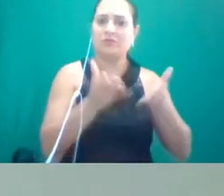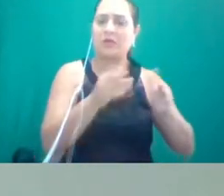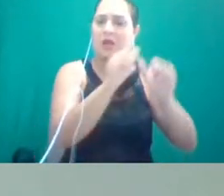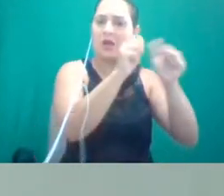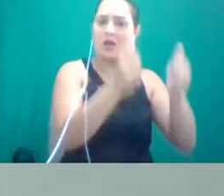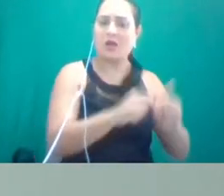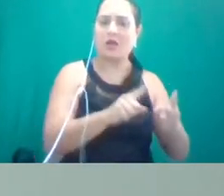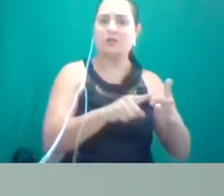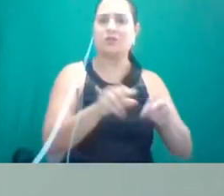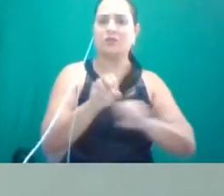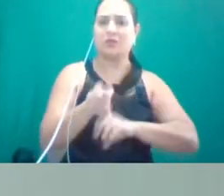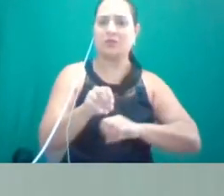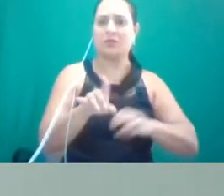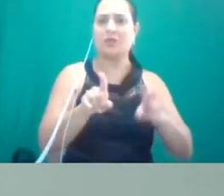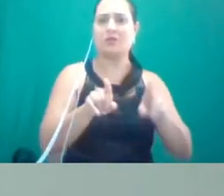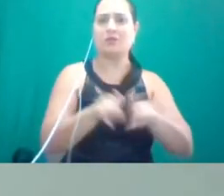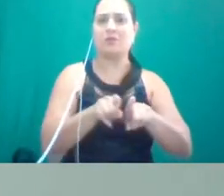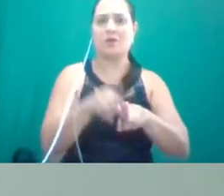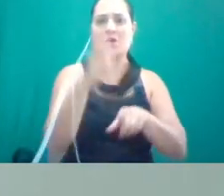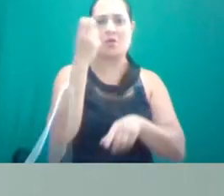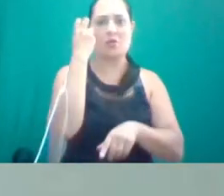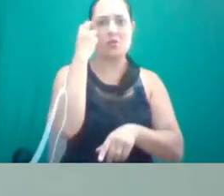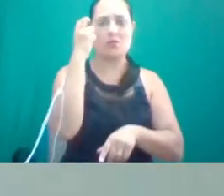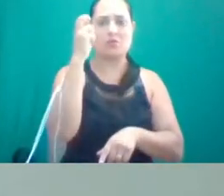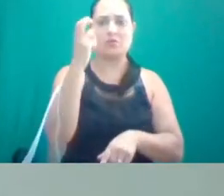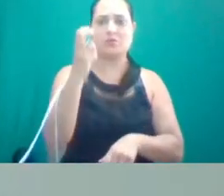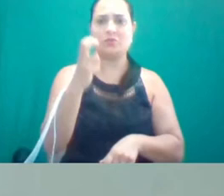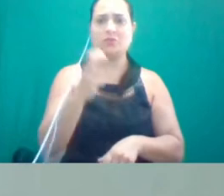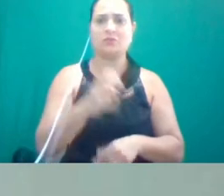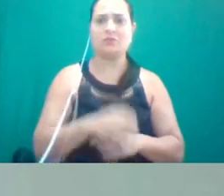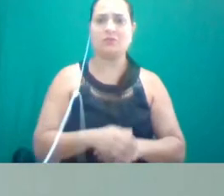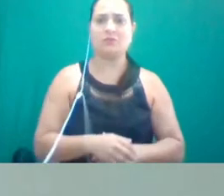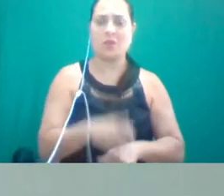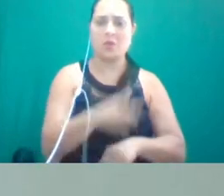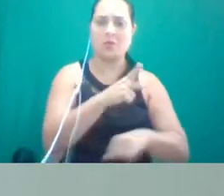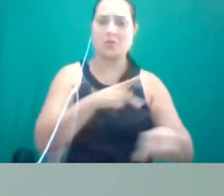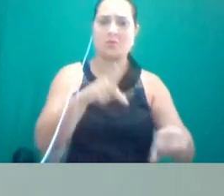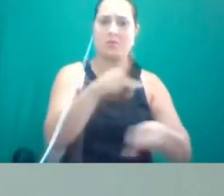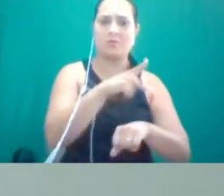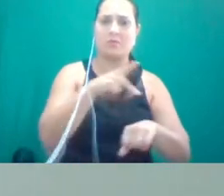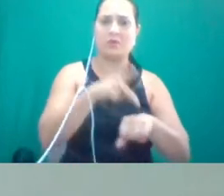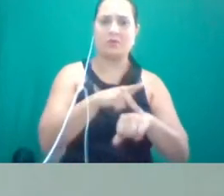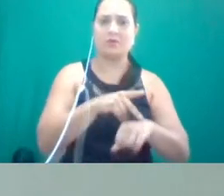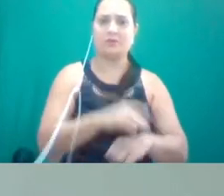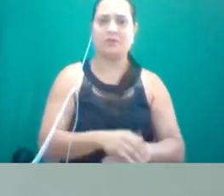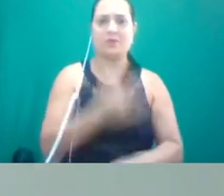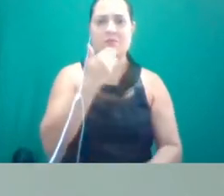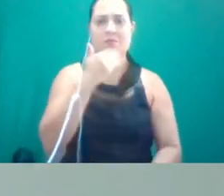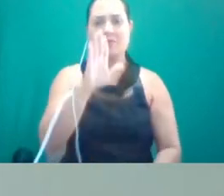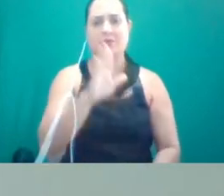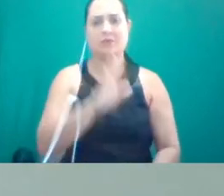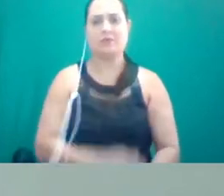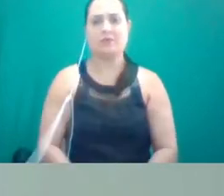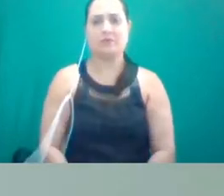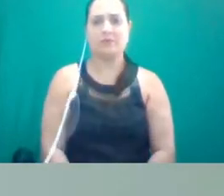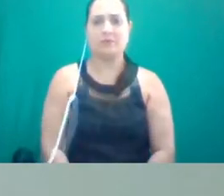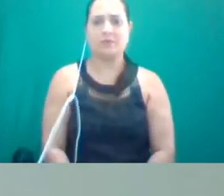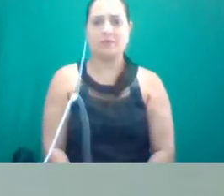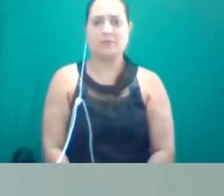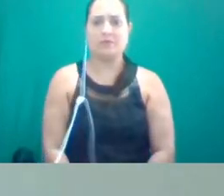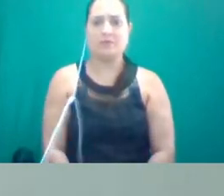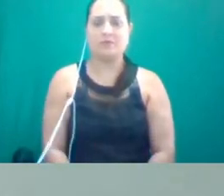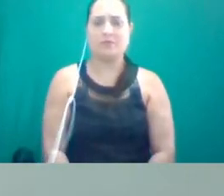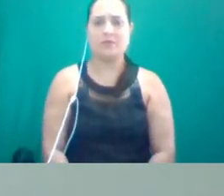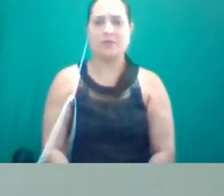Prometo, no desempenho da minha profissão, fazer uso das competências e habilidades do licenciado em